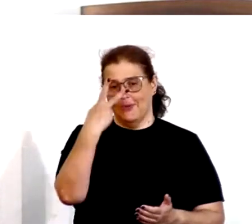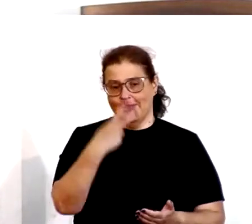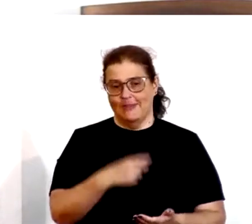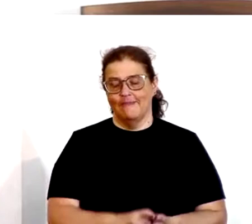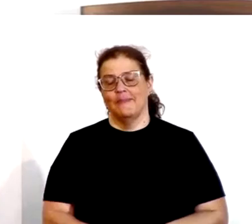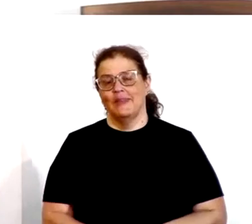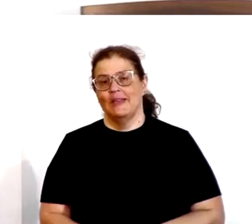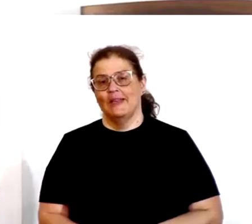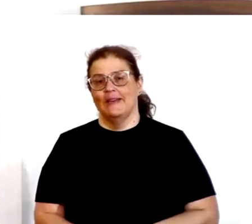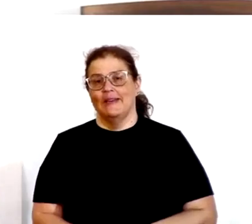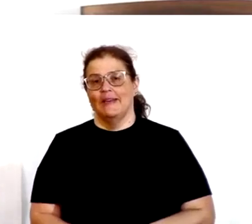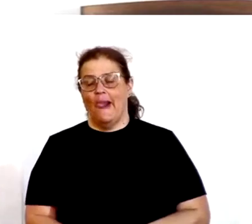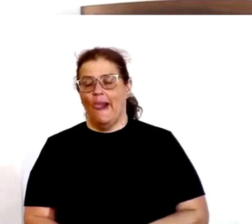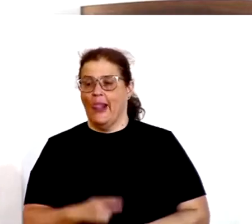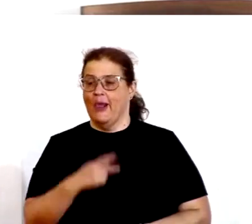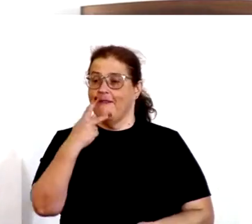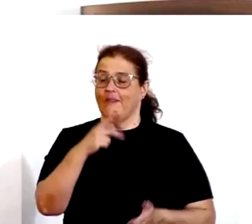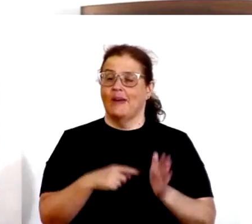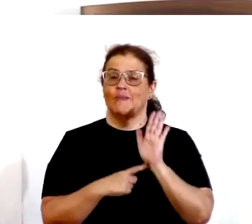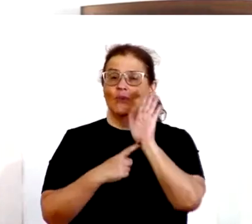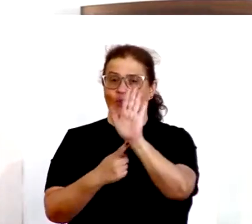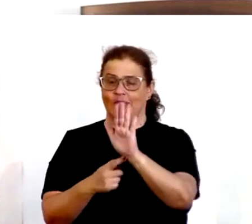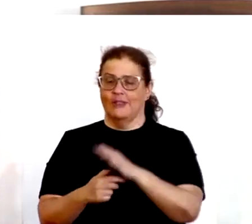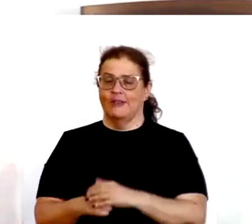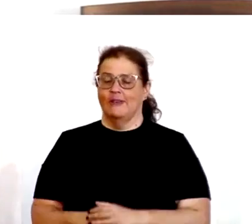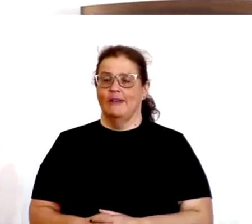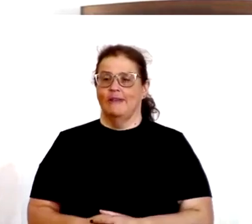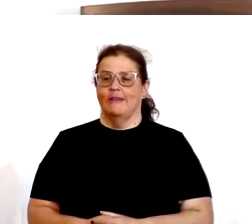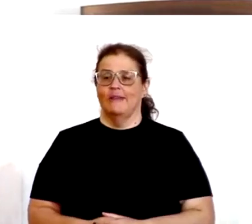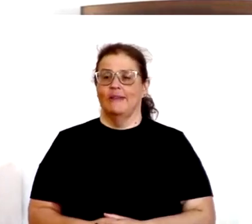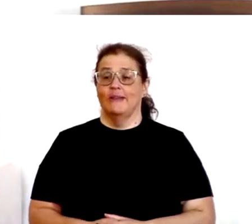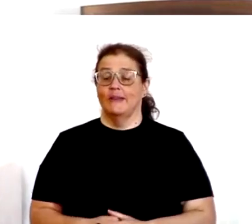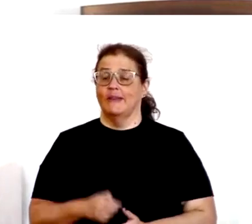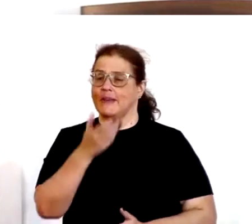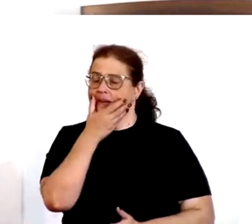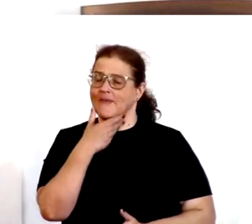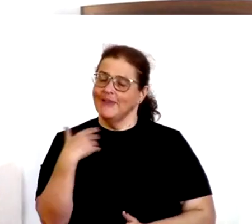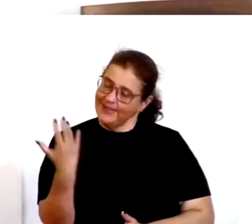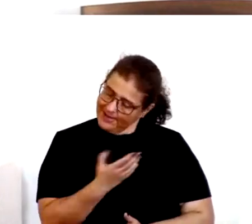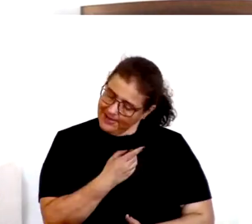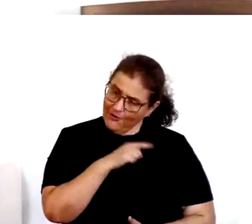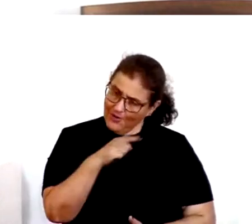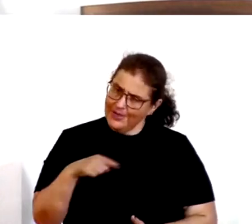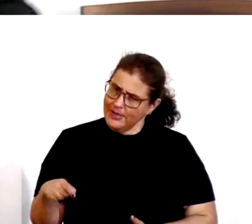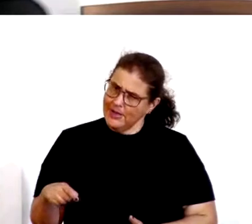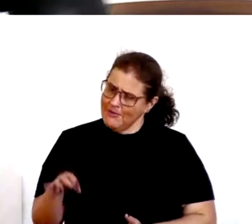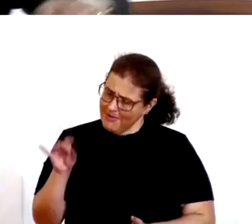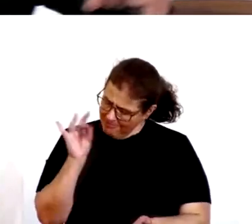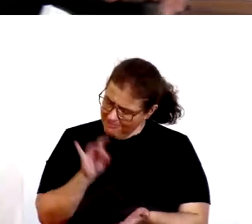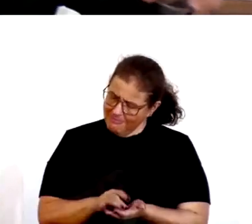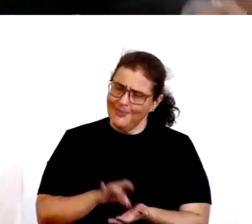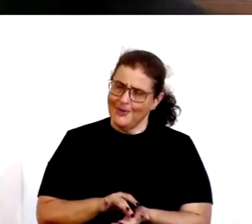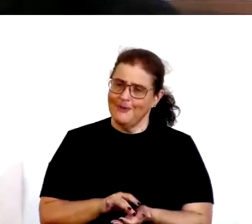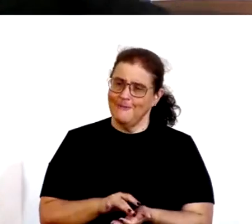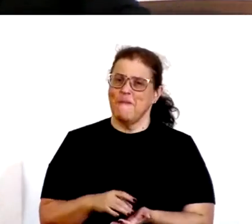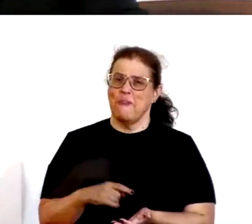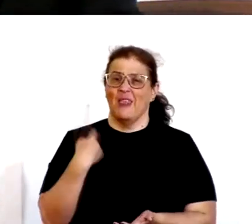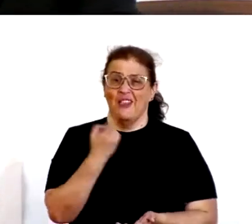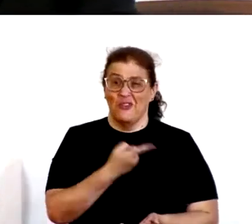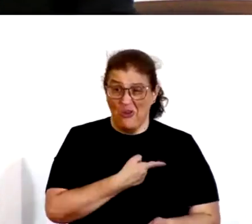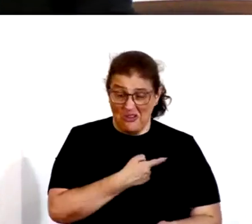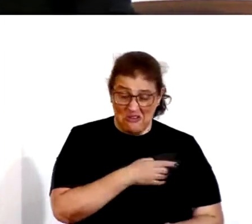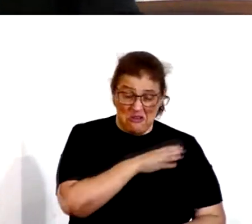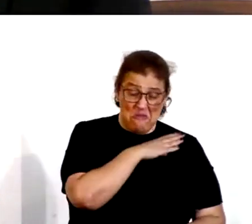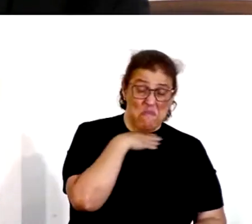mostrar para eles que essa obra de salvação é tão real, que nós estávamos mortos nos